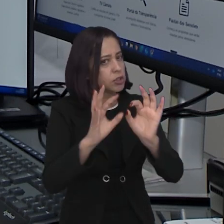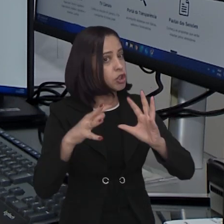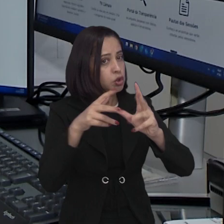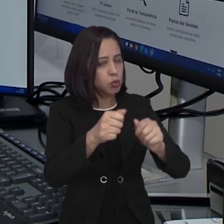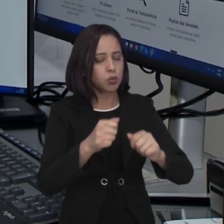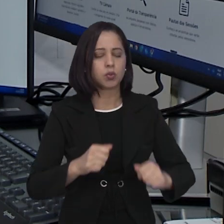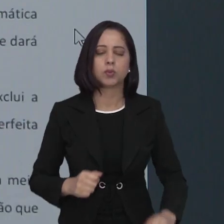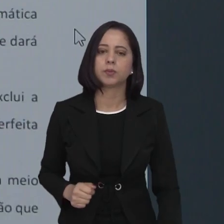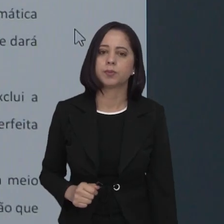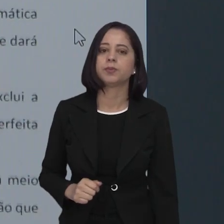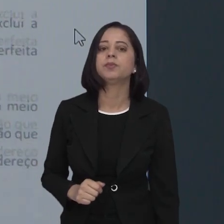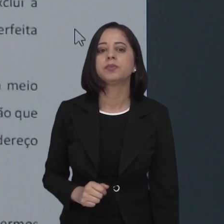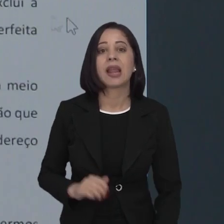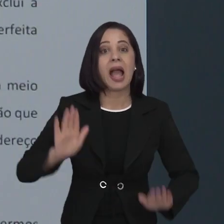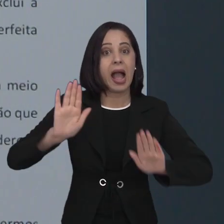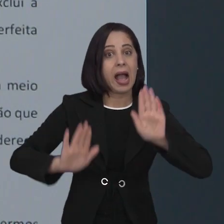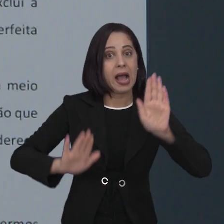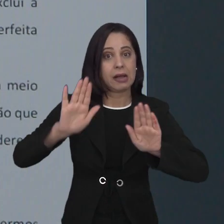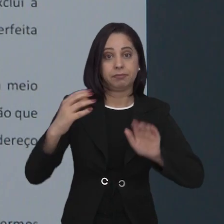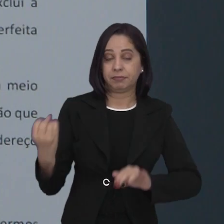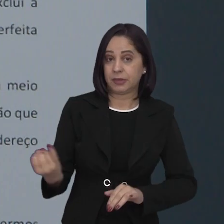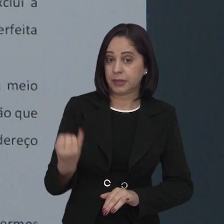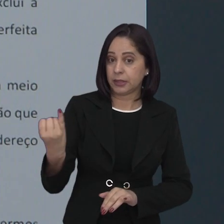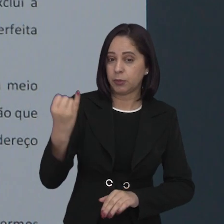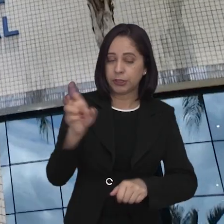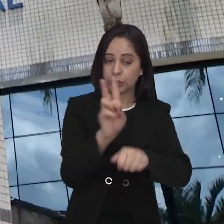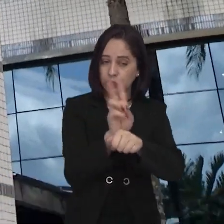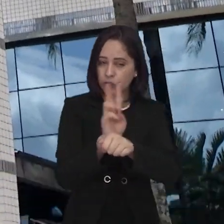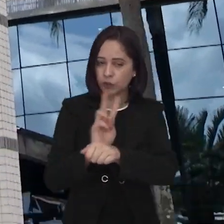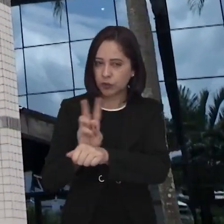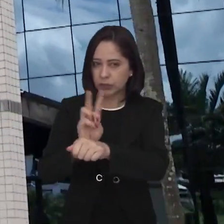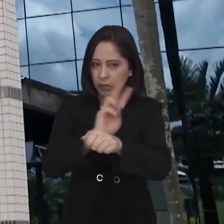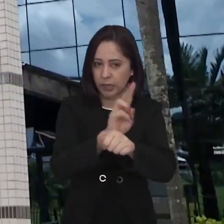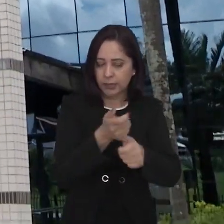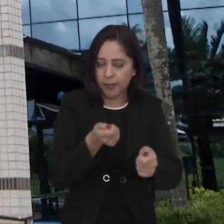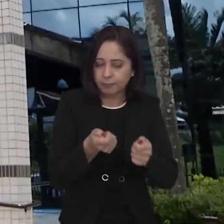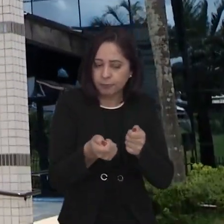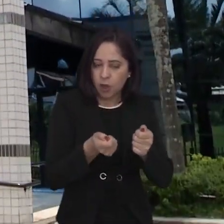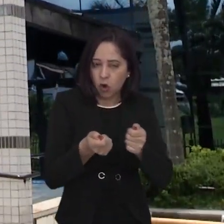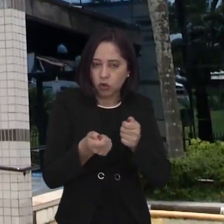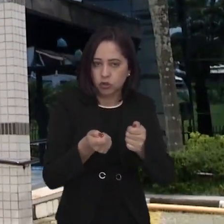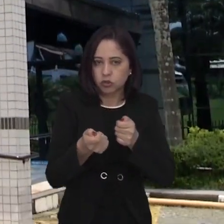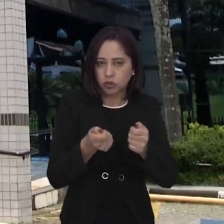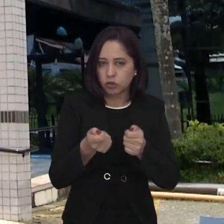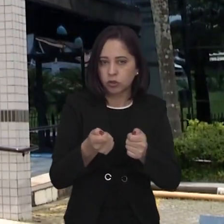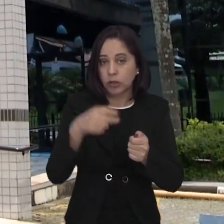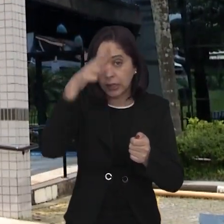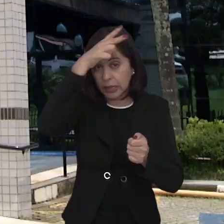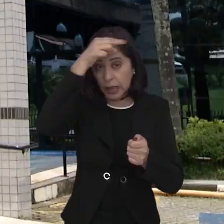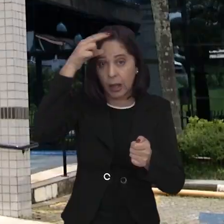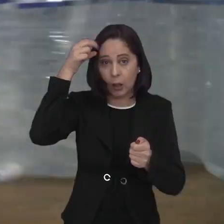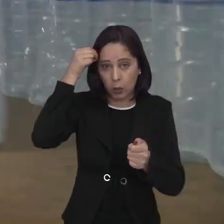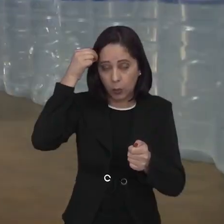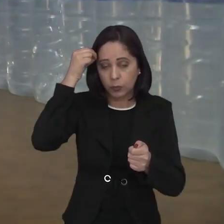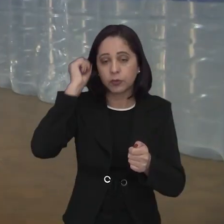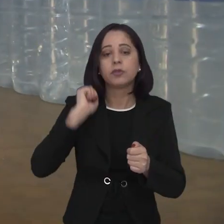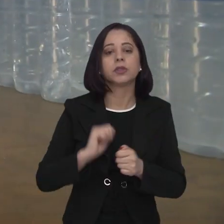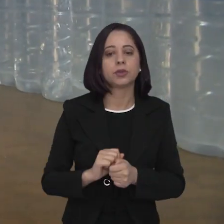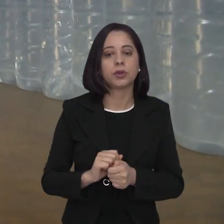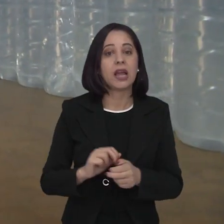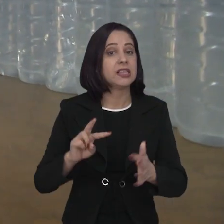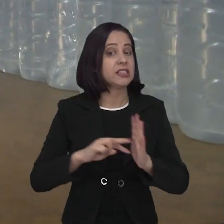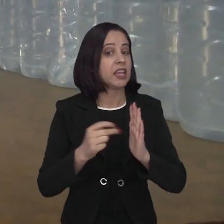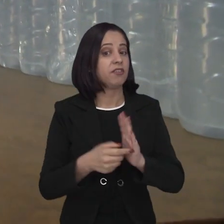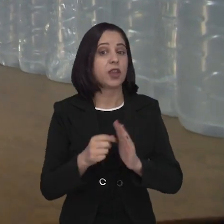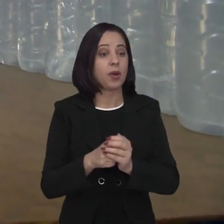cidadãos da cidade de São José. As licitações são primordiais para a fiscalização e controle das ações de um órgão público. É a garantia